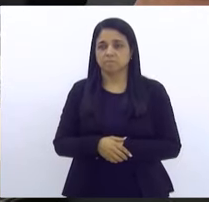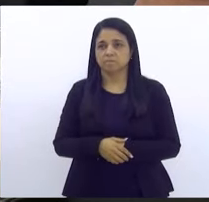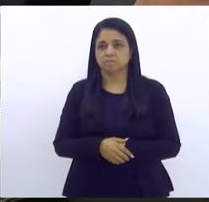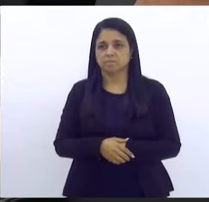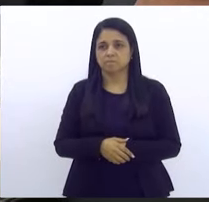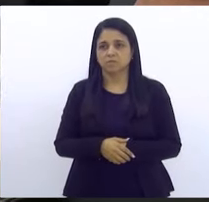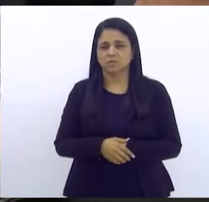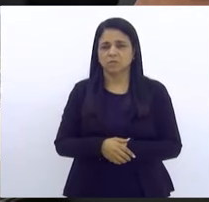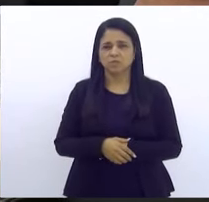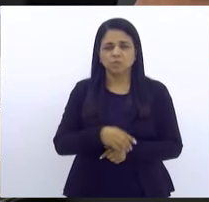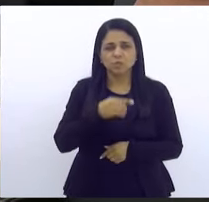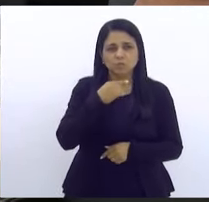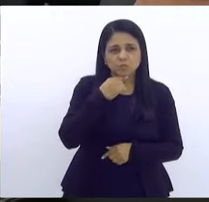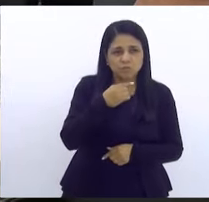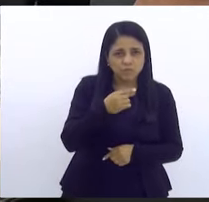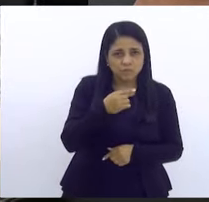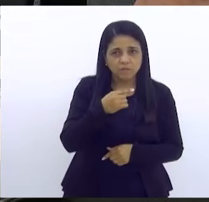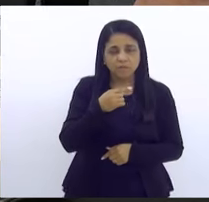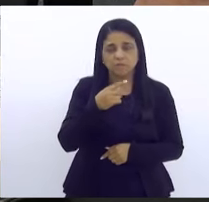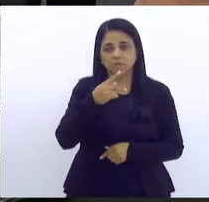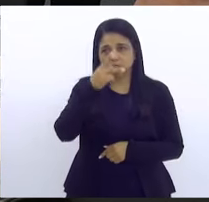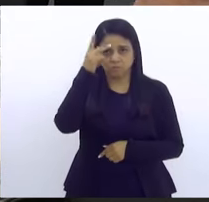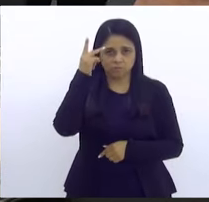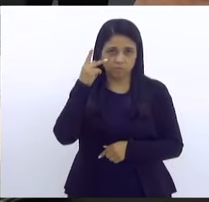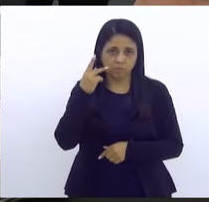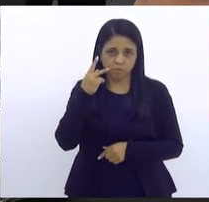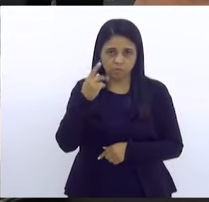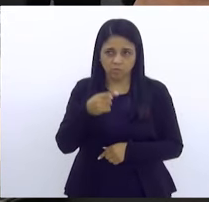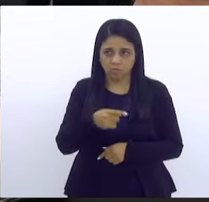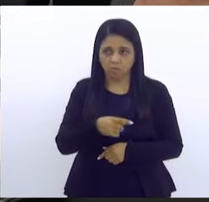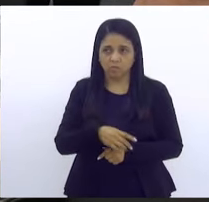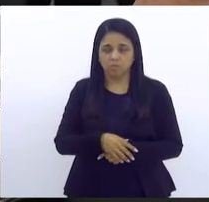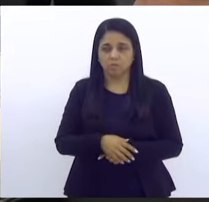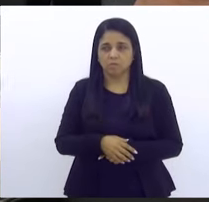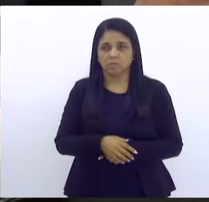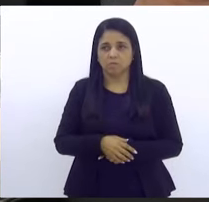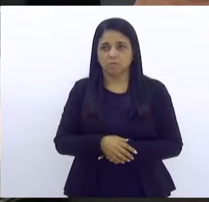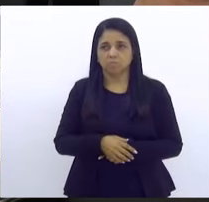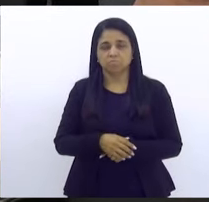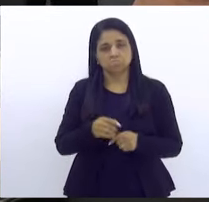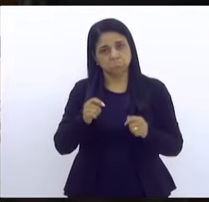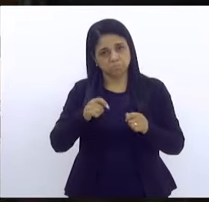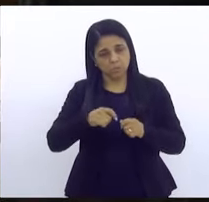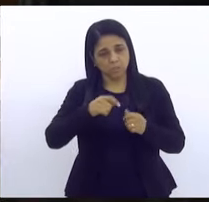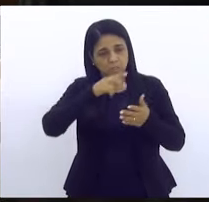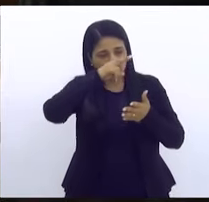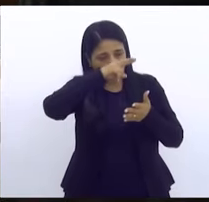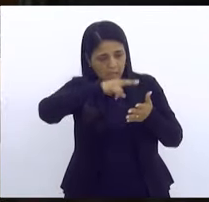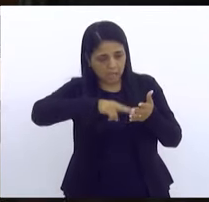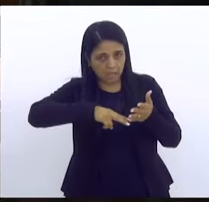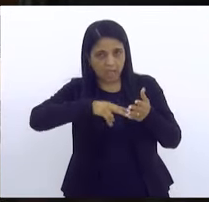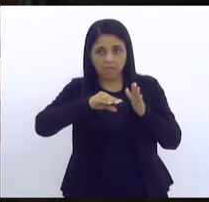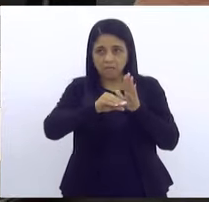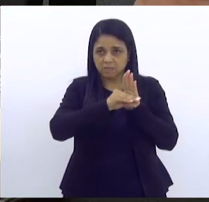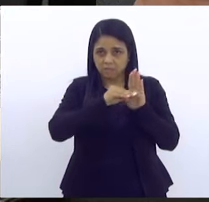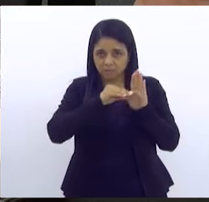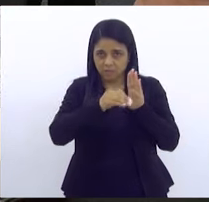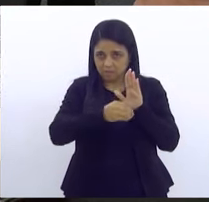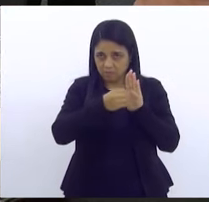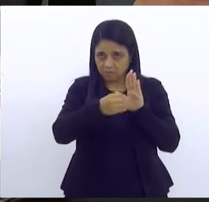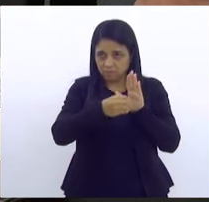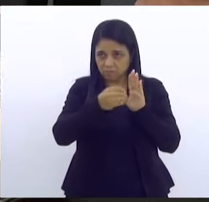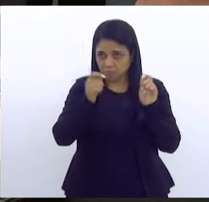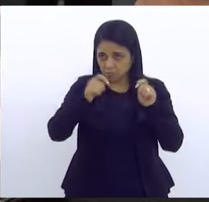Surgiu uma dúvida, deputado Luiz Paulo. Vossa Excelência poderia ler as suas emendas? Eu